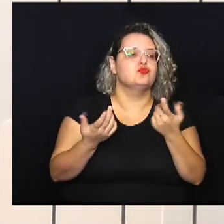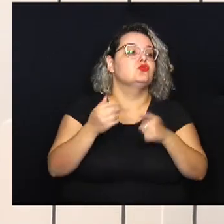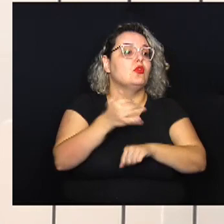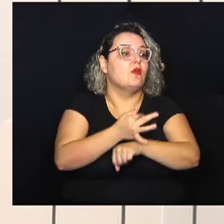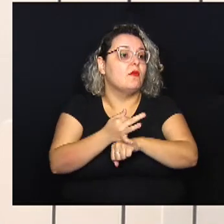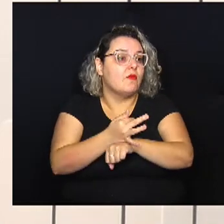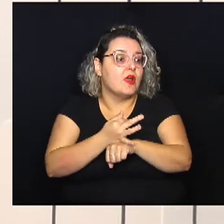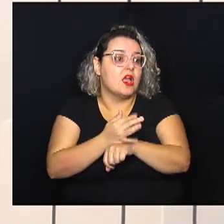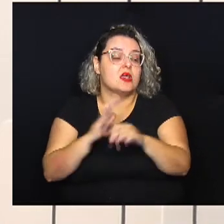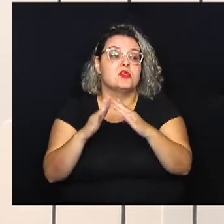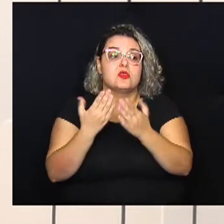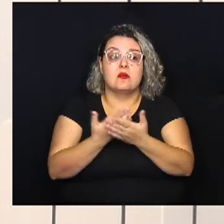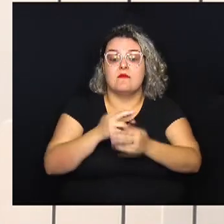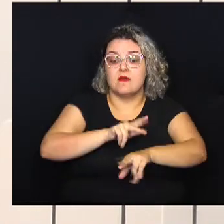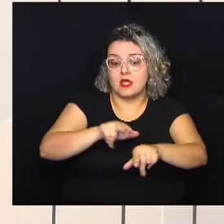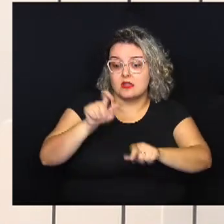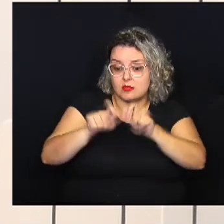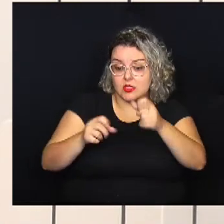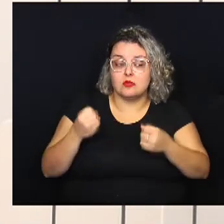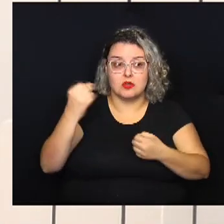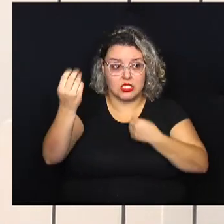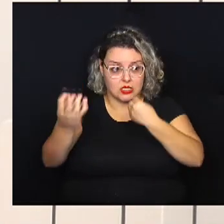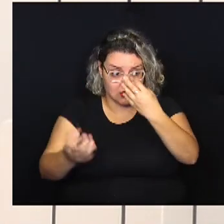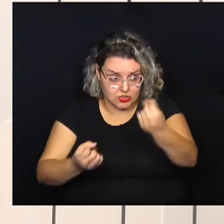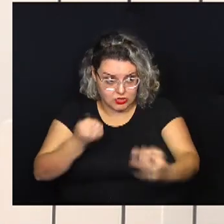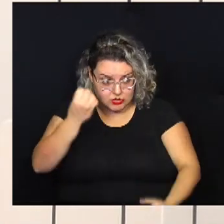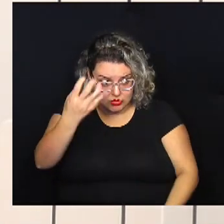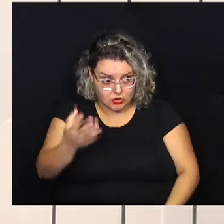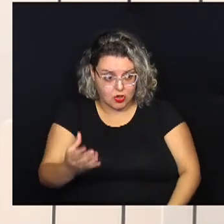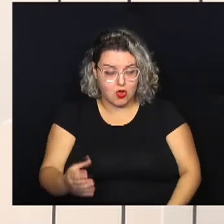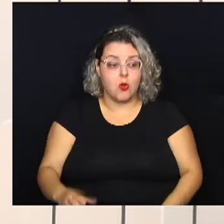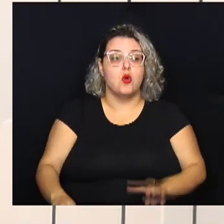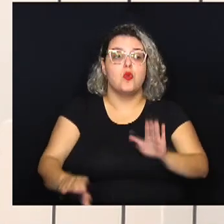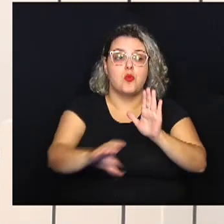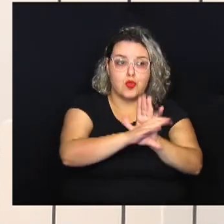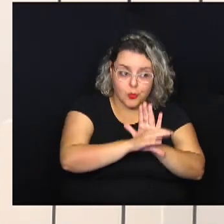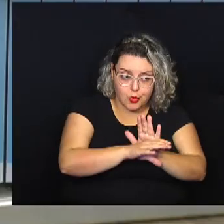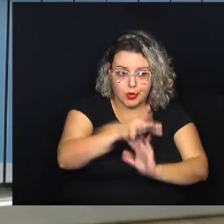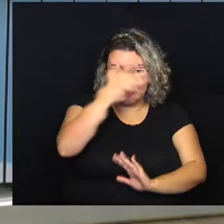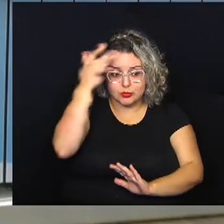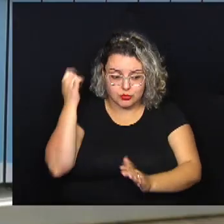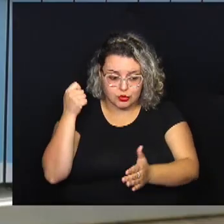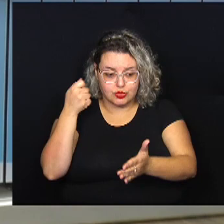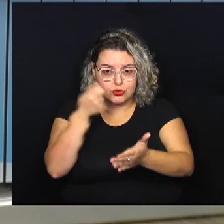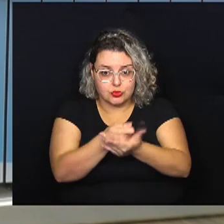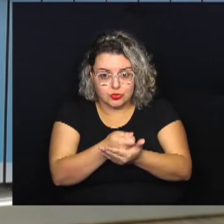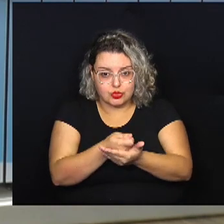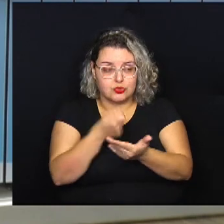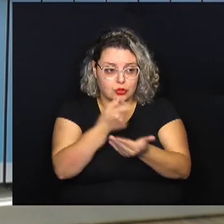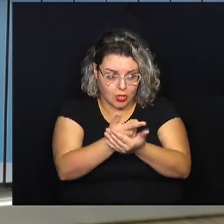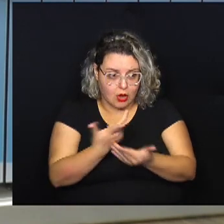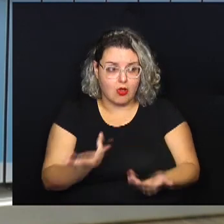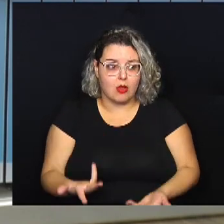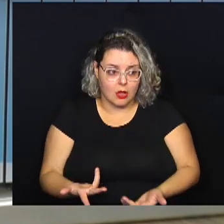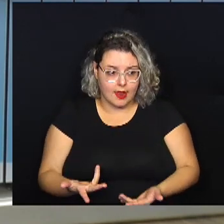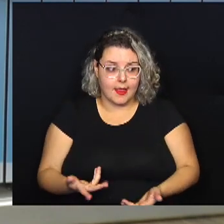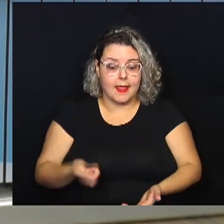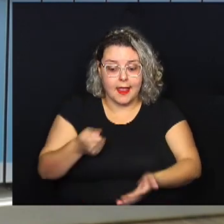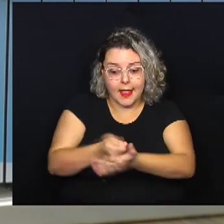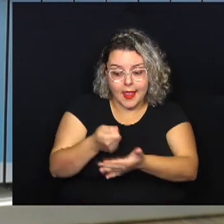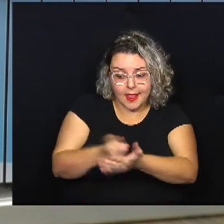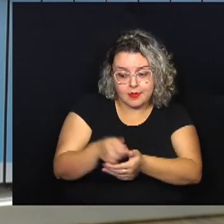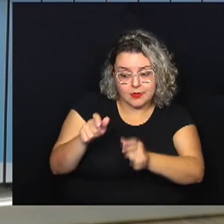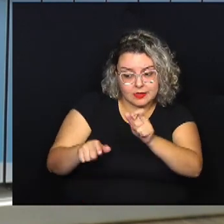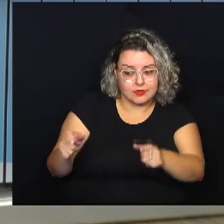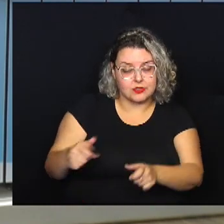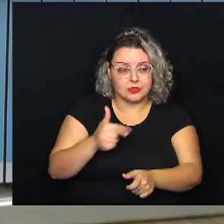pessoas viajam. O Código de Defesa do Consumidor, ele garante, então, ali para aquela pessoa que está